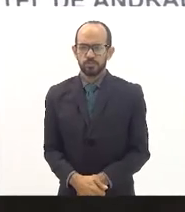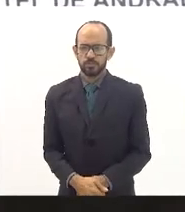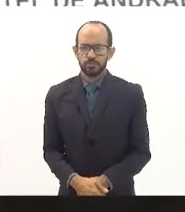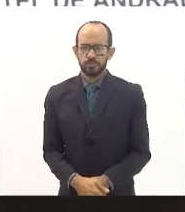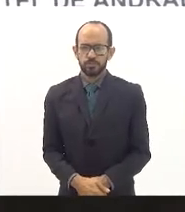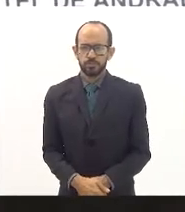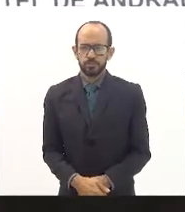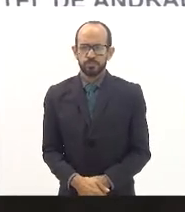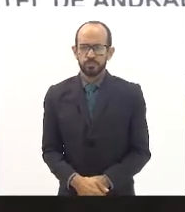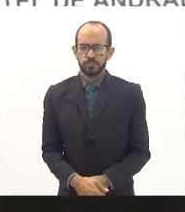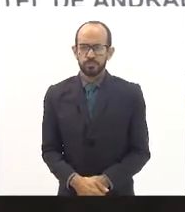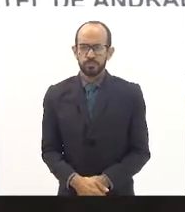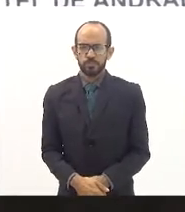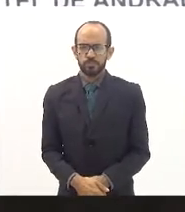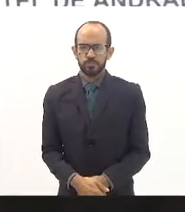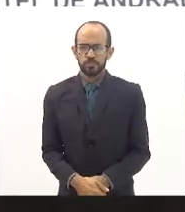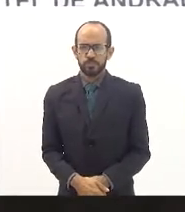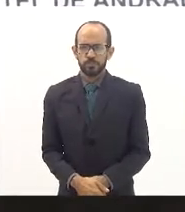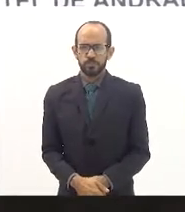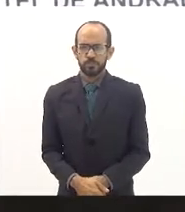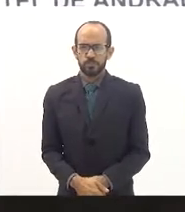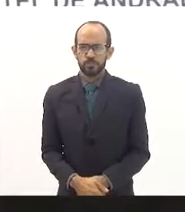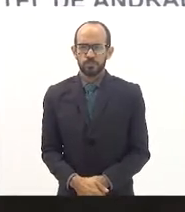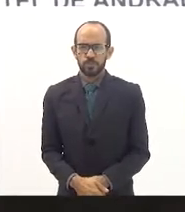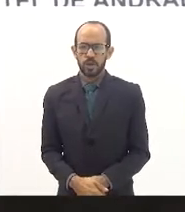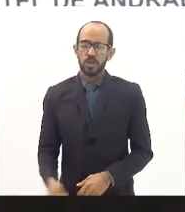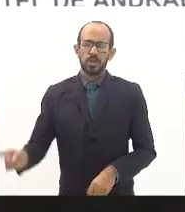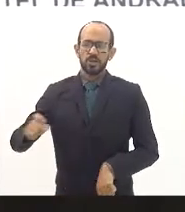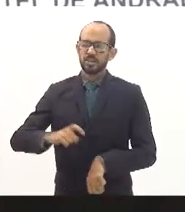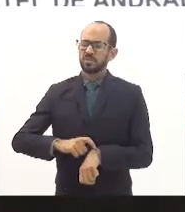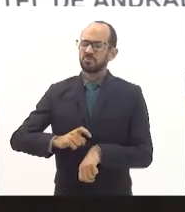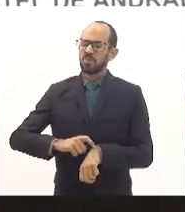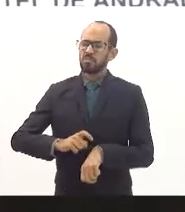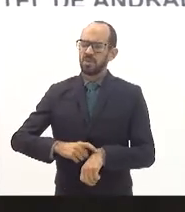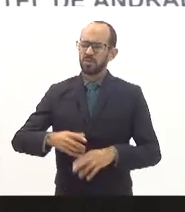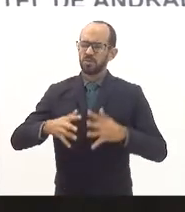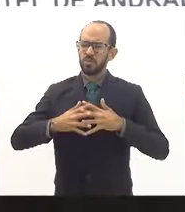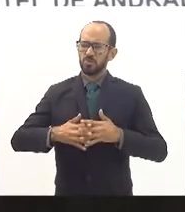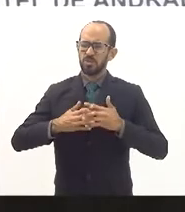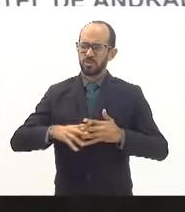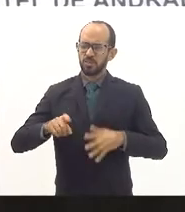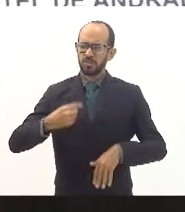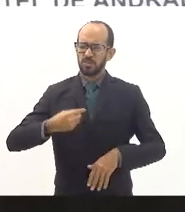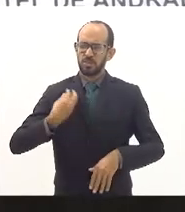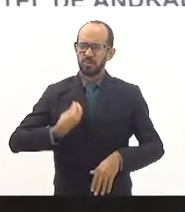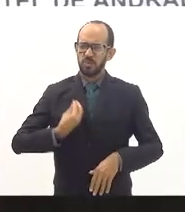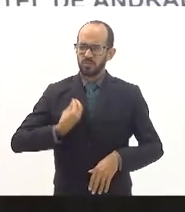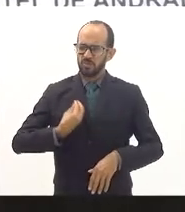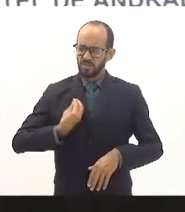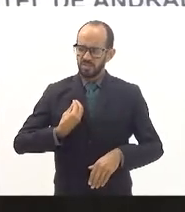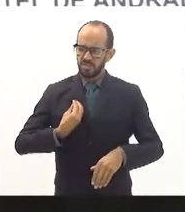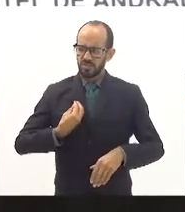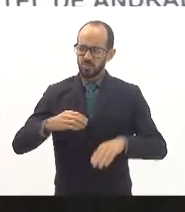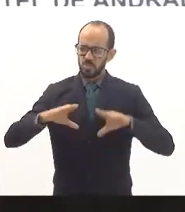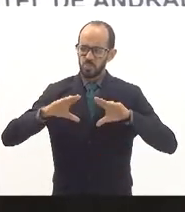Em meio aos tormentosos tempos em que vivemos, de